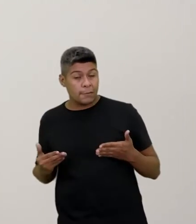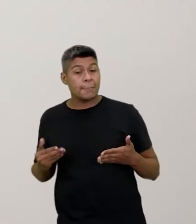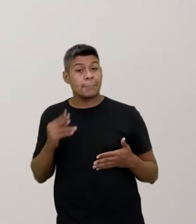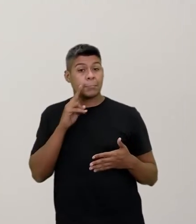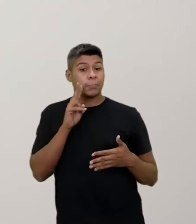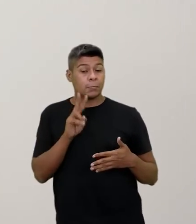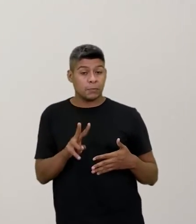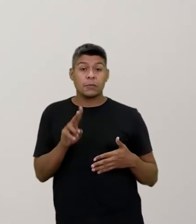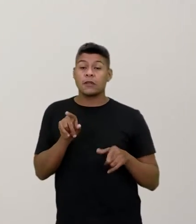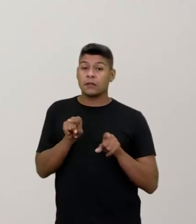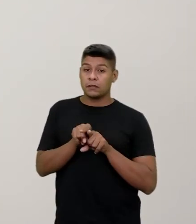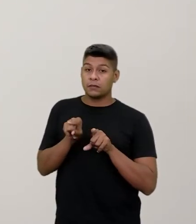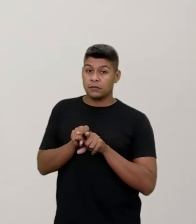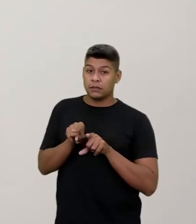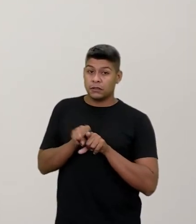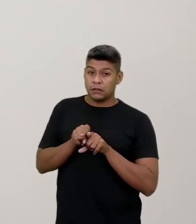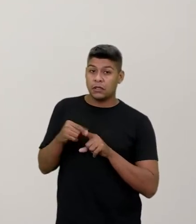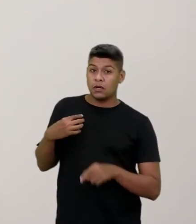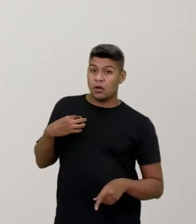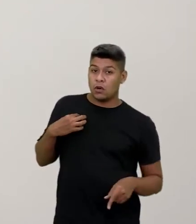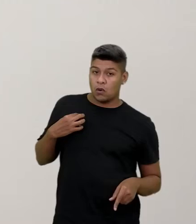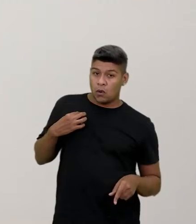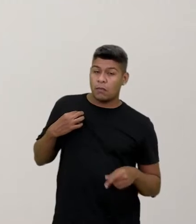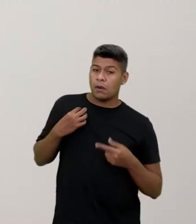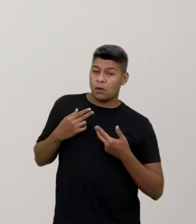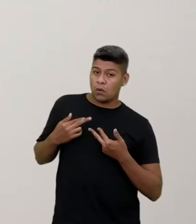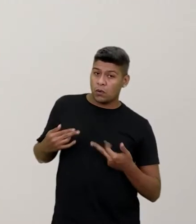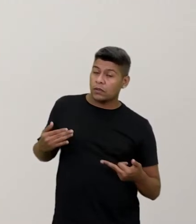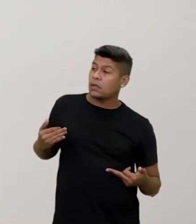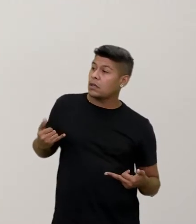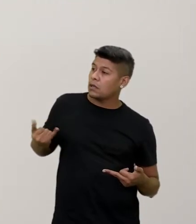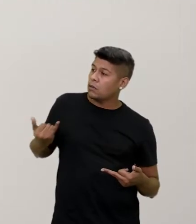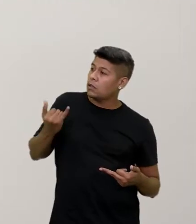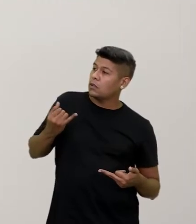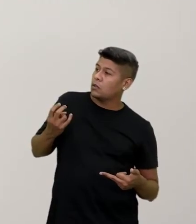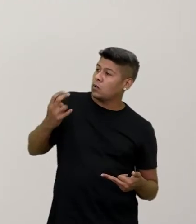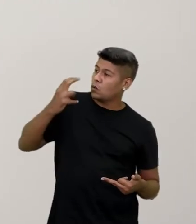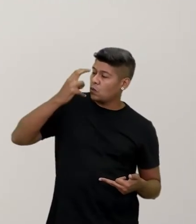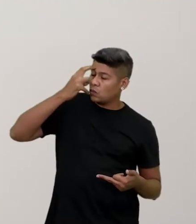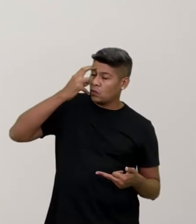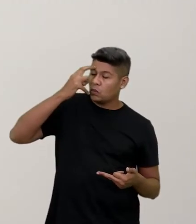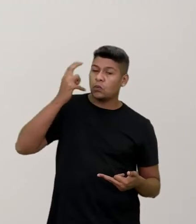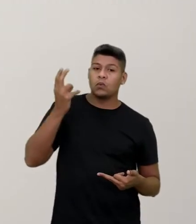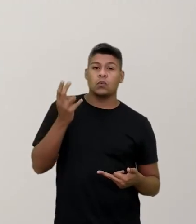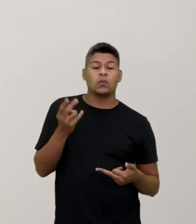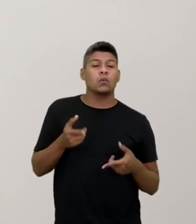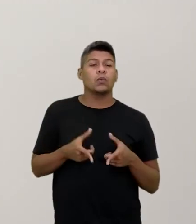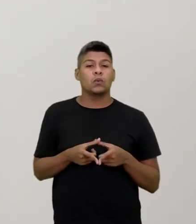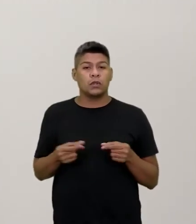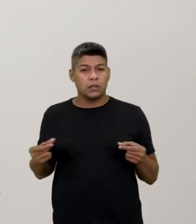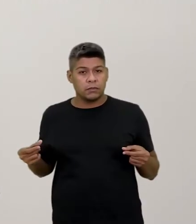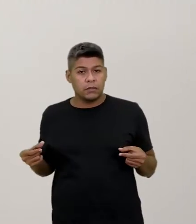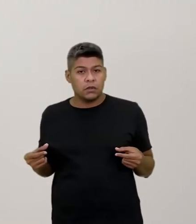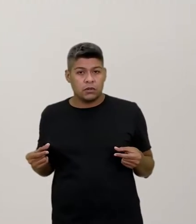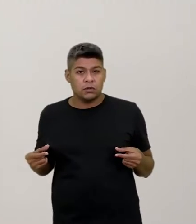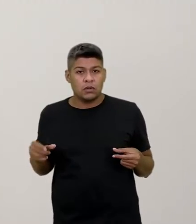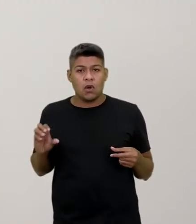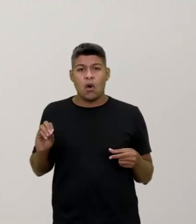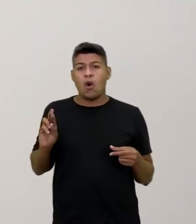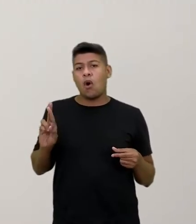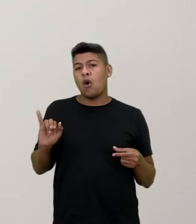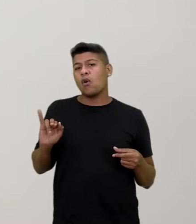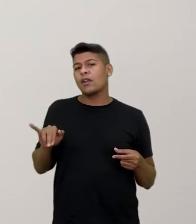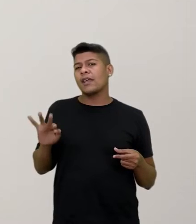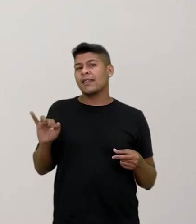vendo aí que essas faixas, elas são coisas importantes para a cultura do Japão, né? E eu não estou falando cultura oriental de